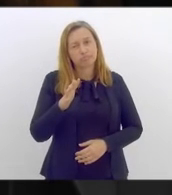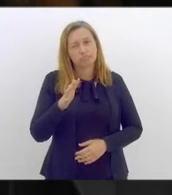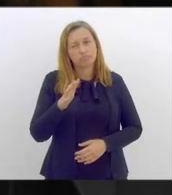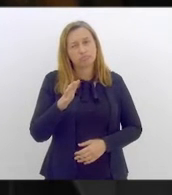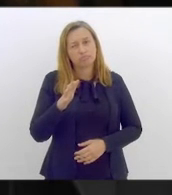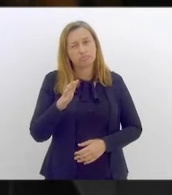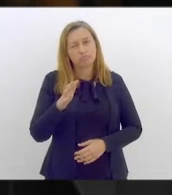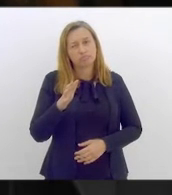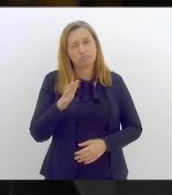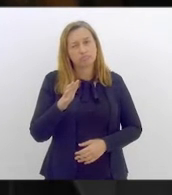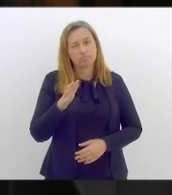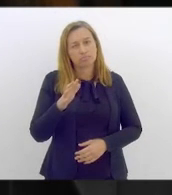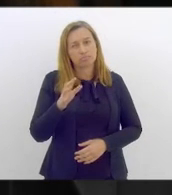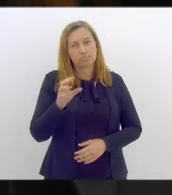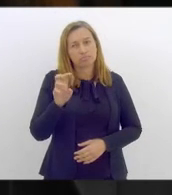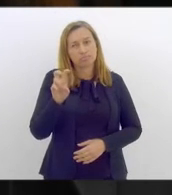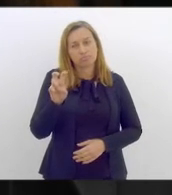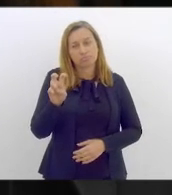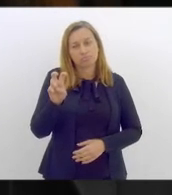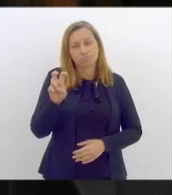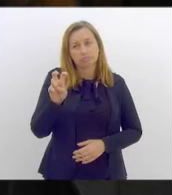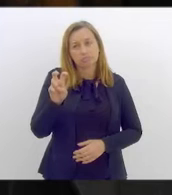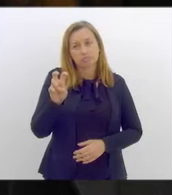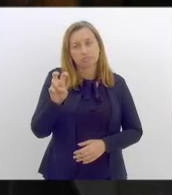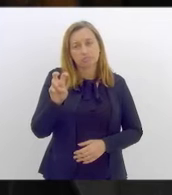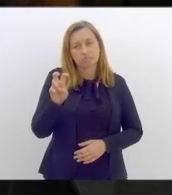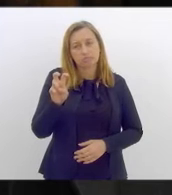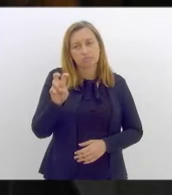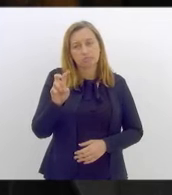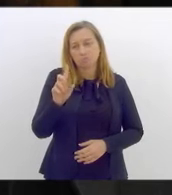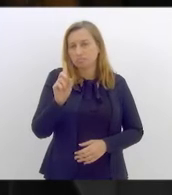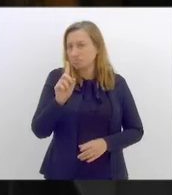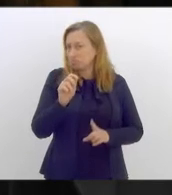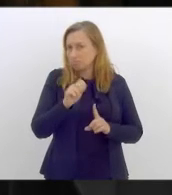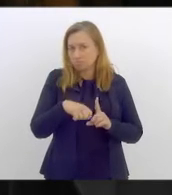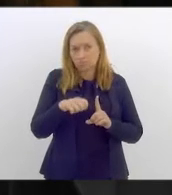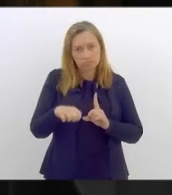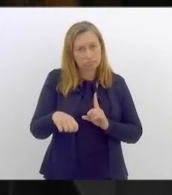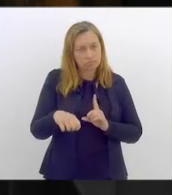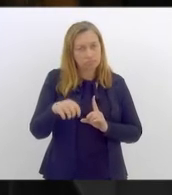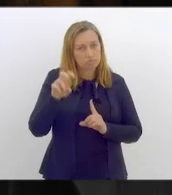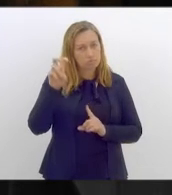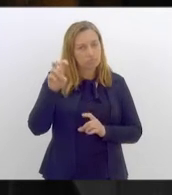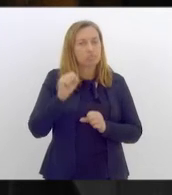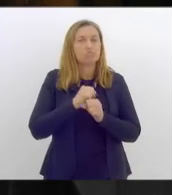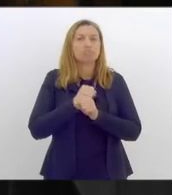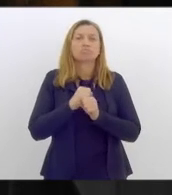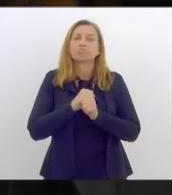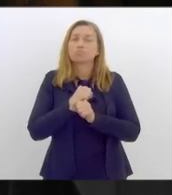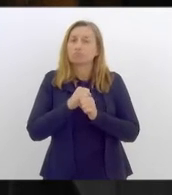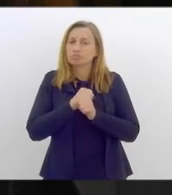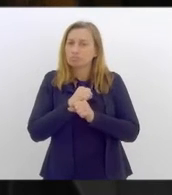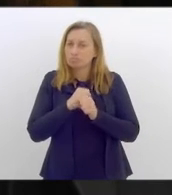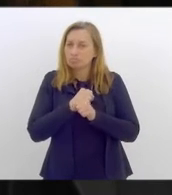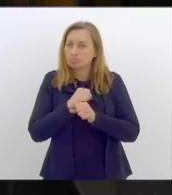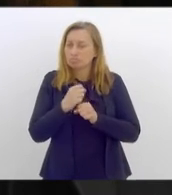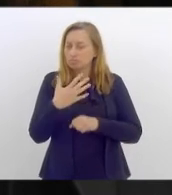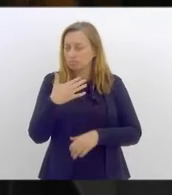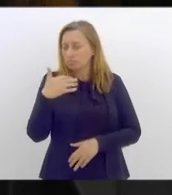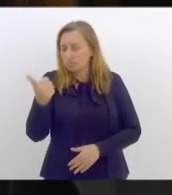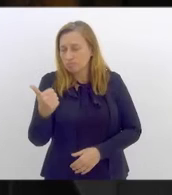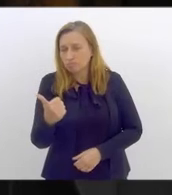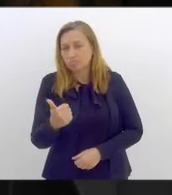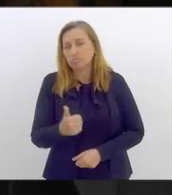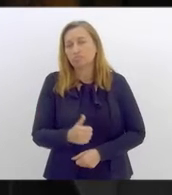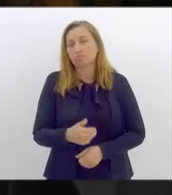a cinco não é meses não senhora Presidente anos 5 anos